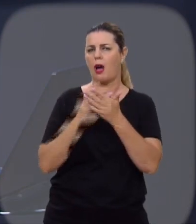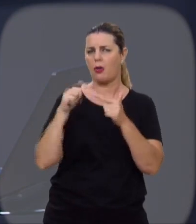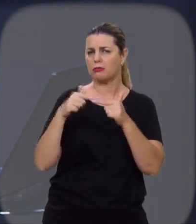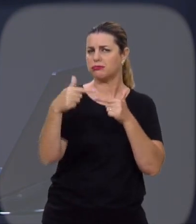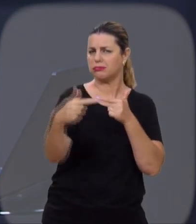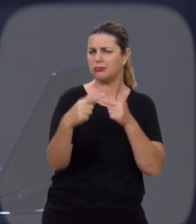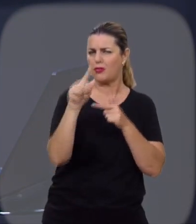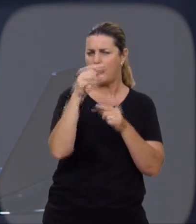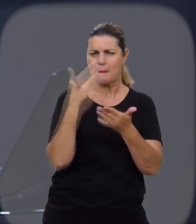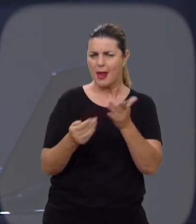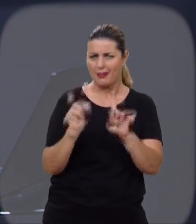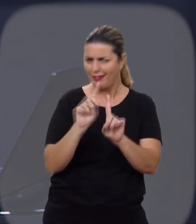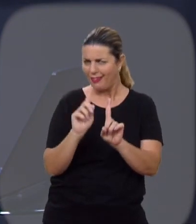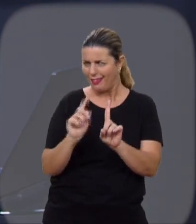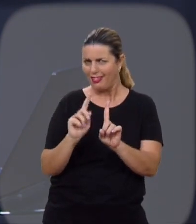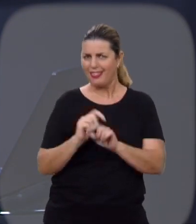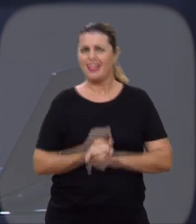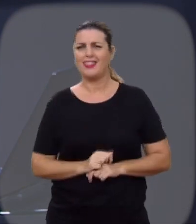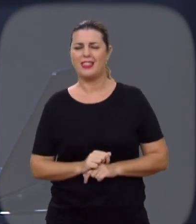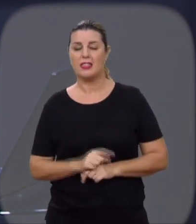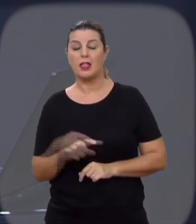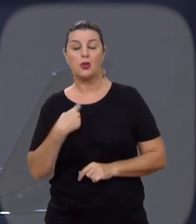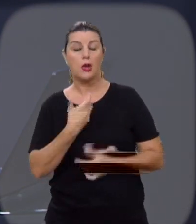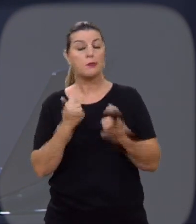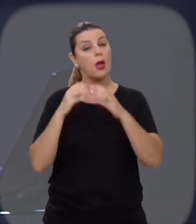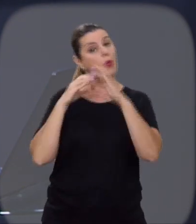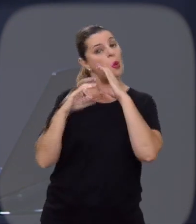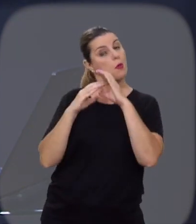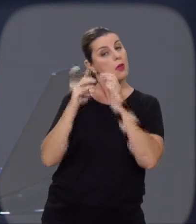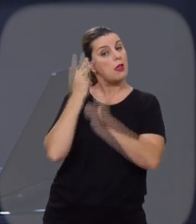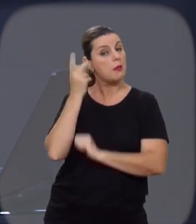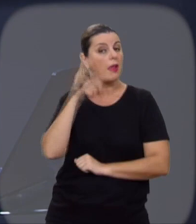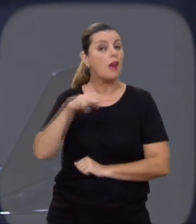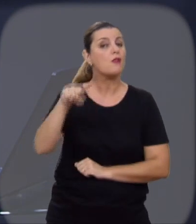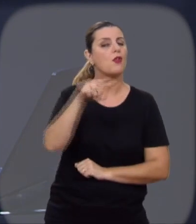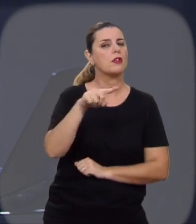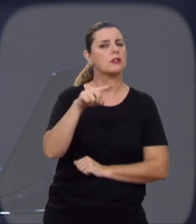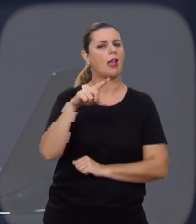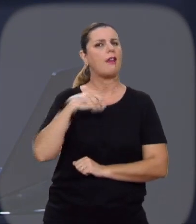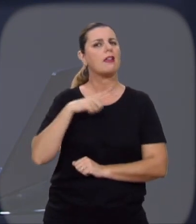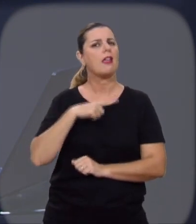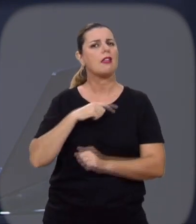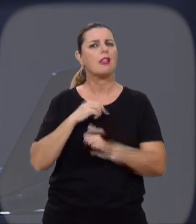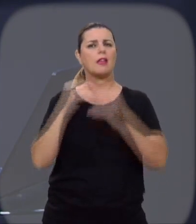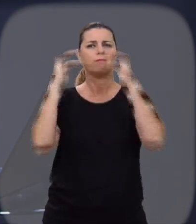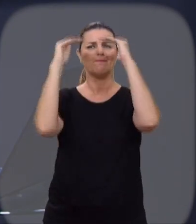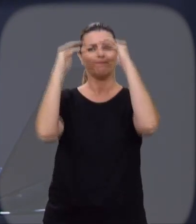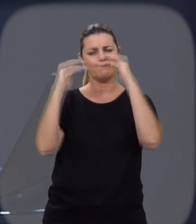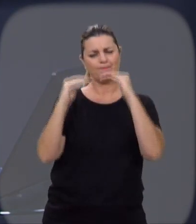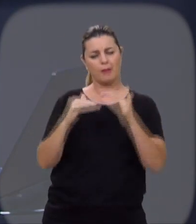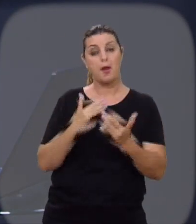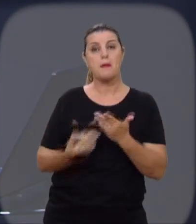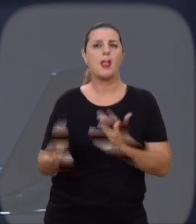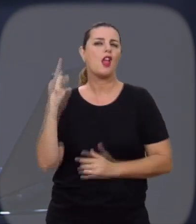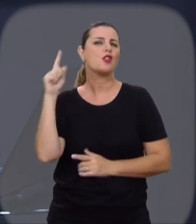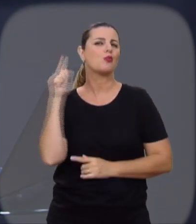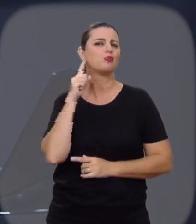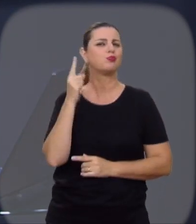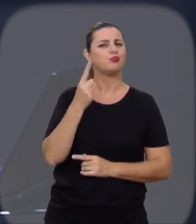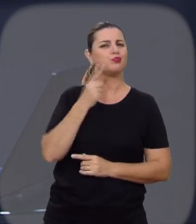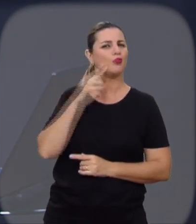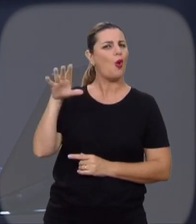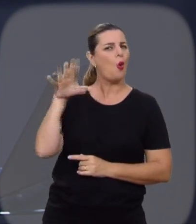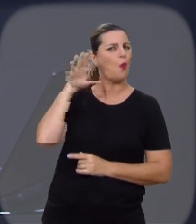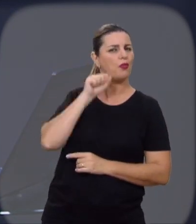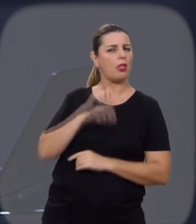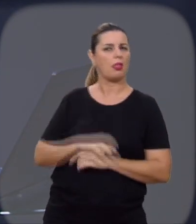não pode perder, mas aqui a gente precisa comunicar para você que existem níveis de perda auditiva, e é esse decreto que